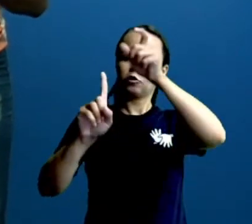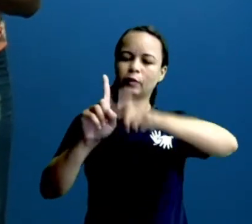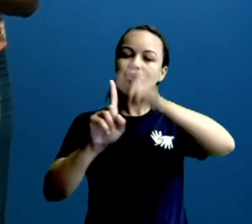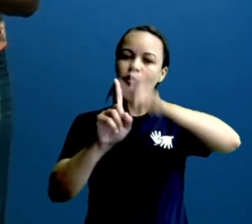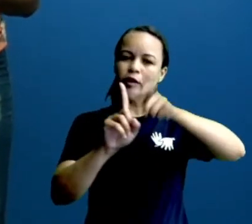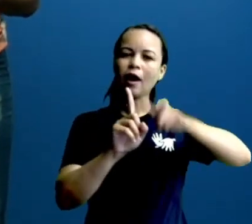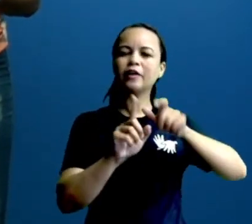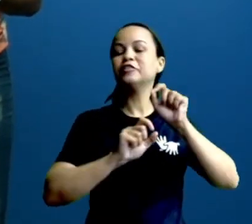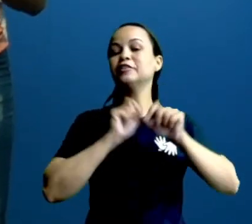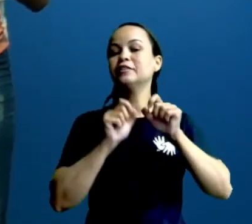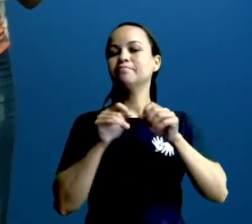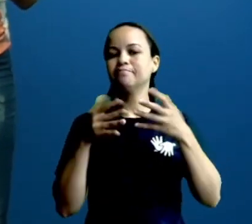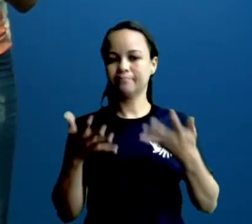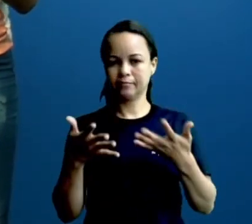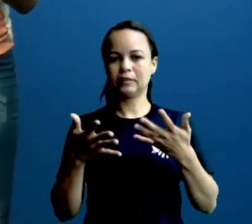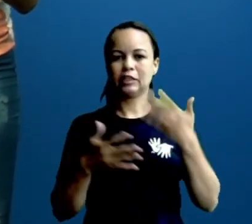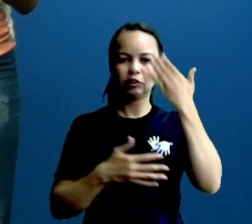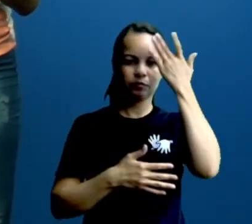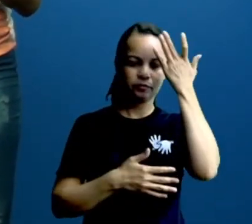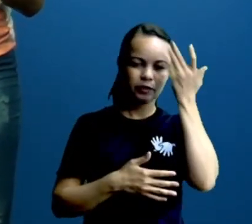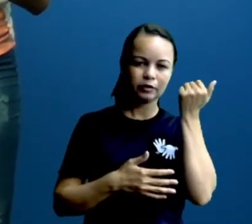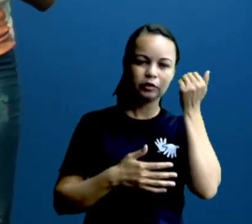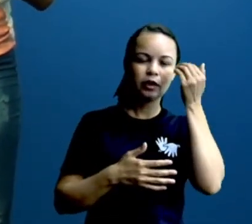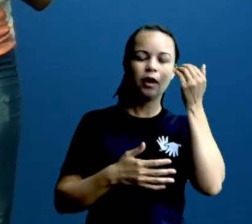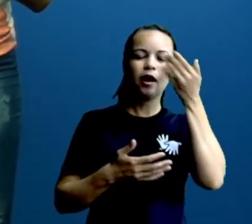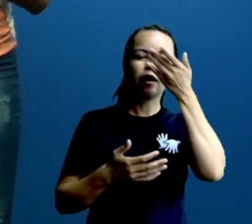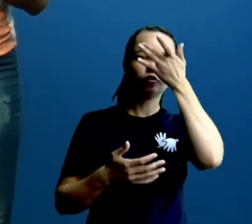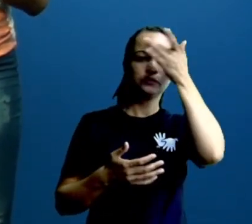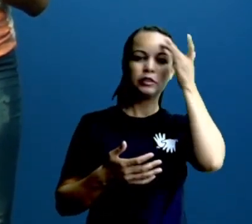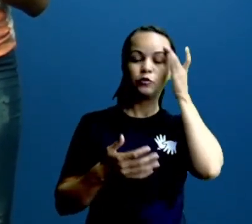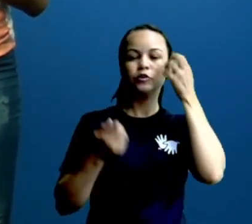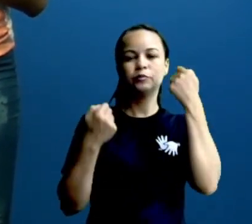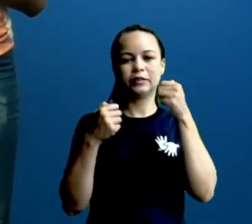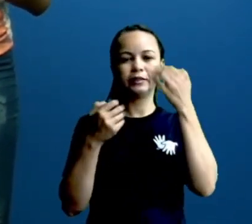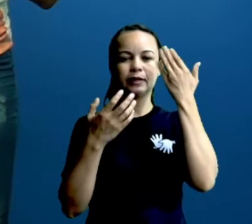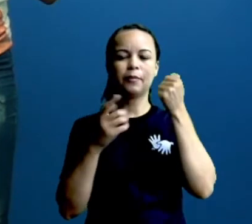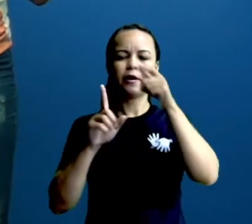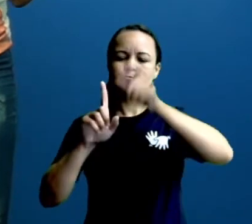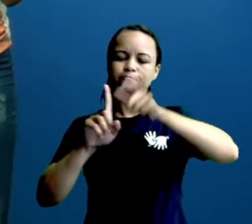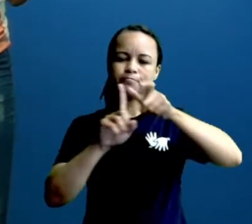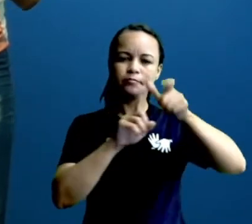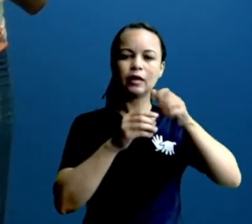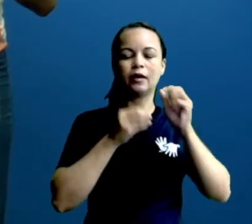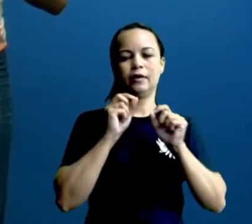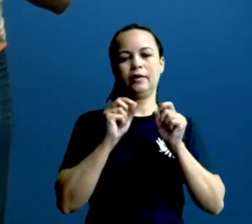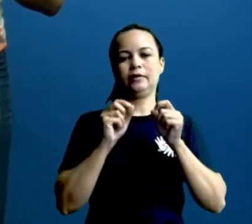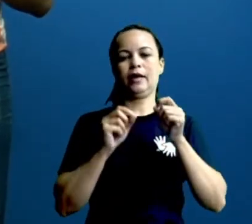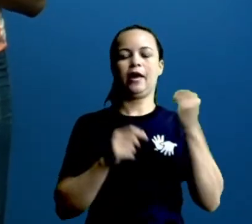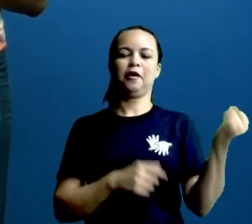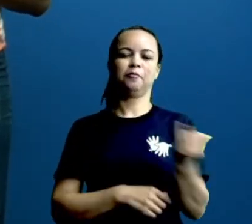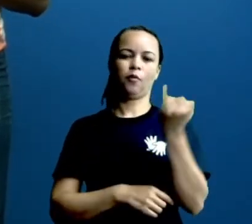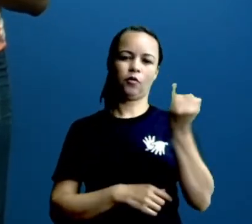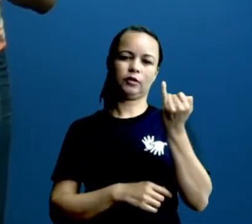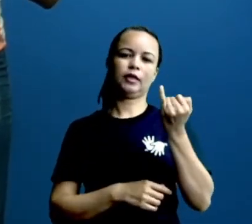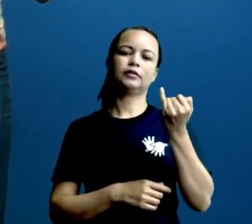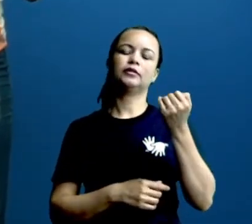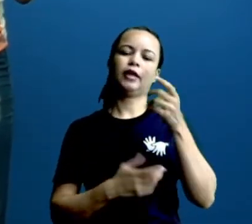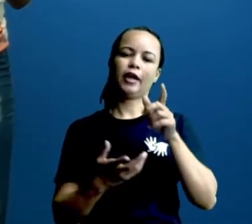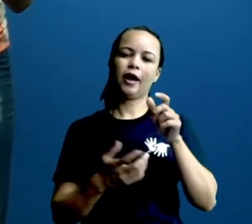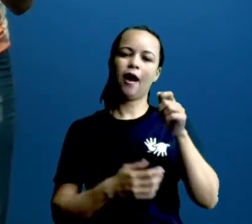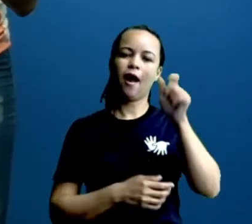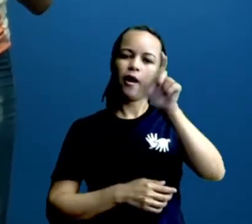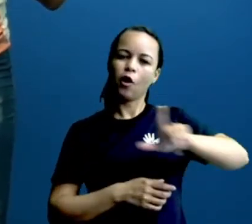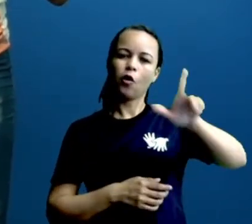quem são os personagens. E isso aí é super importante, isso se chama lógica do teu texto.